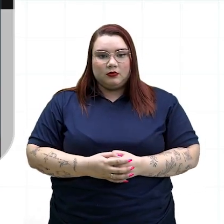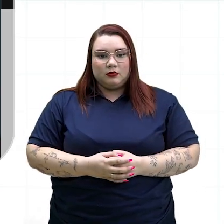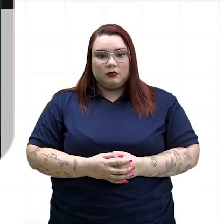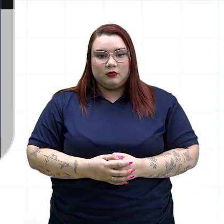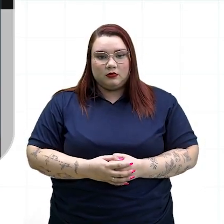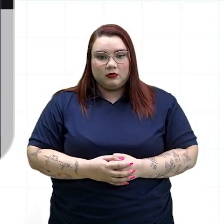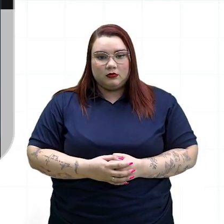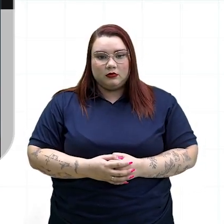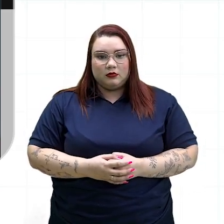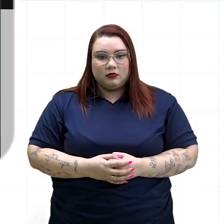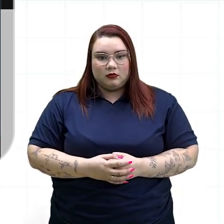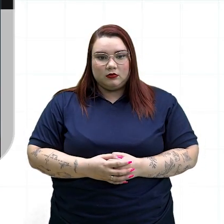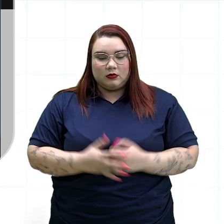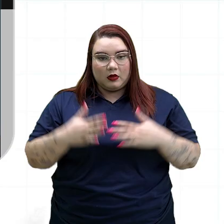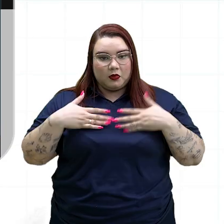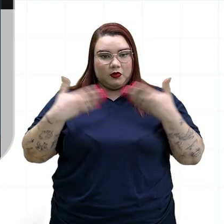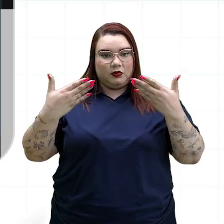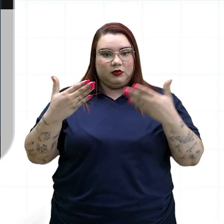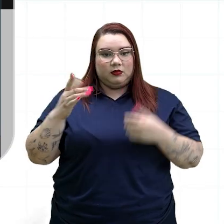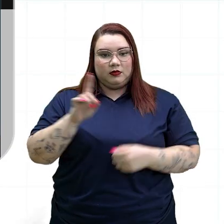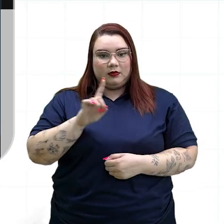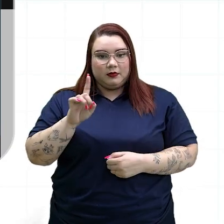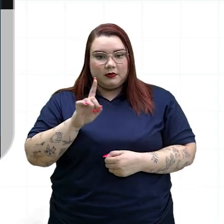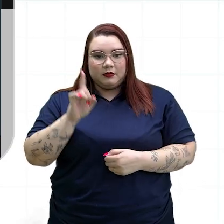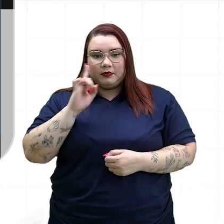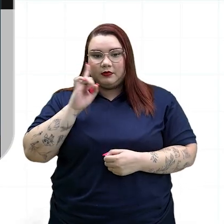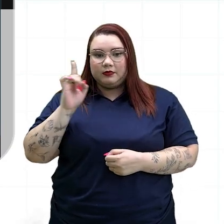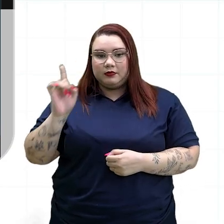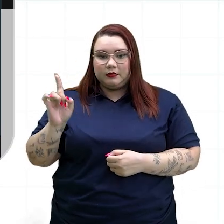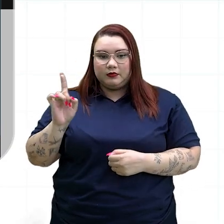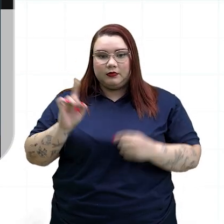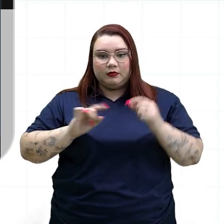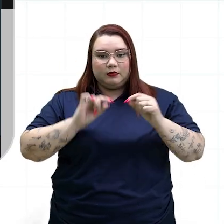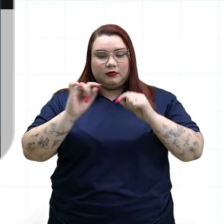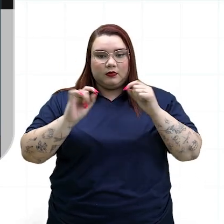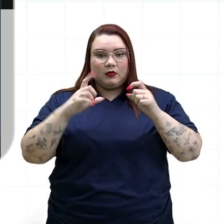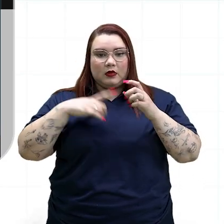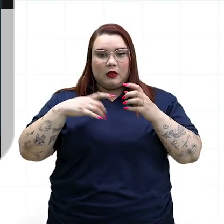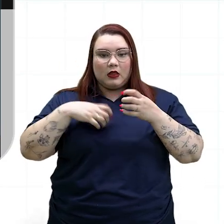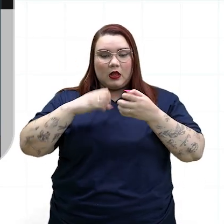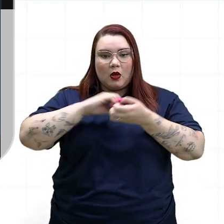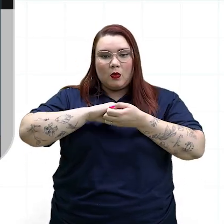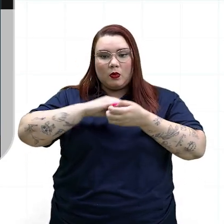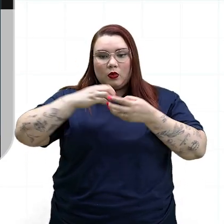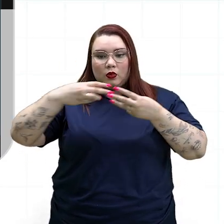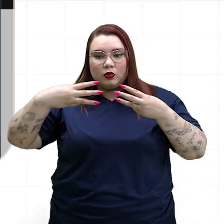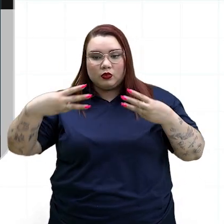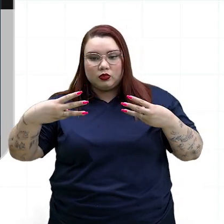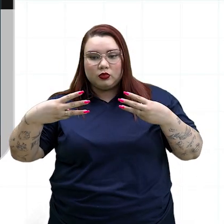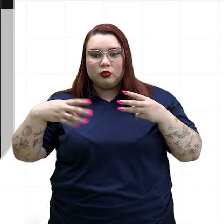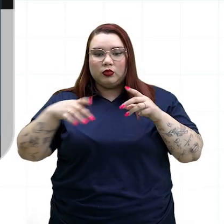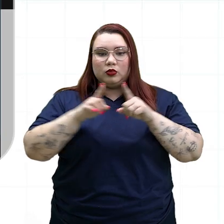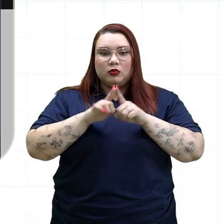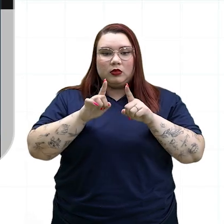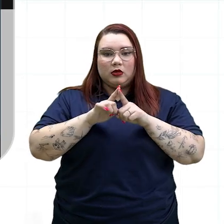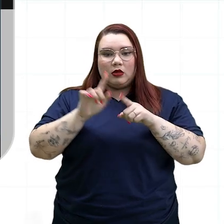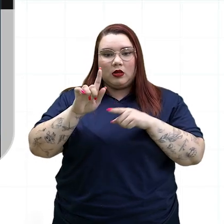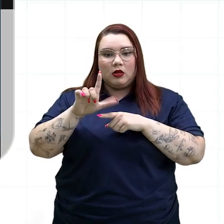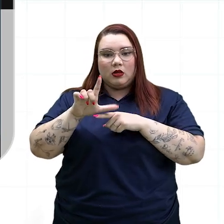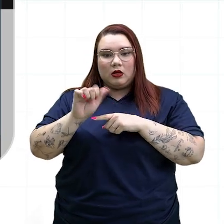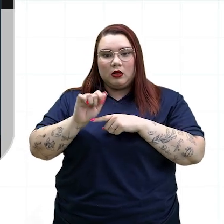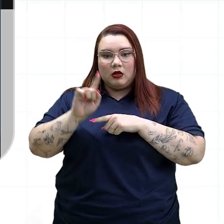Vejam como é, não se assustem. Aí nós temos aqui os músculos, eu tenho a